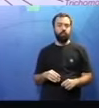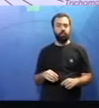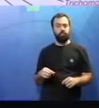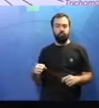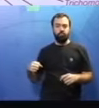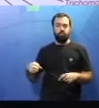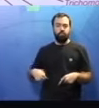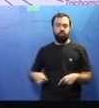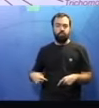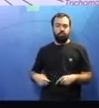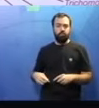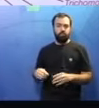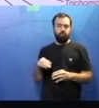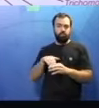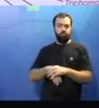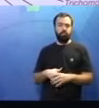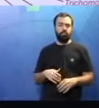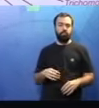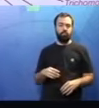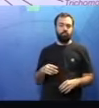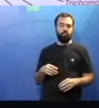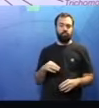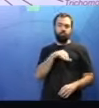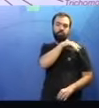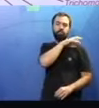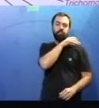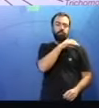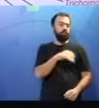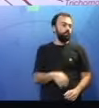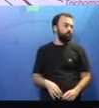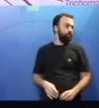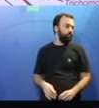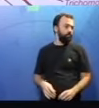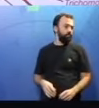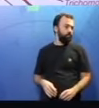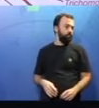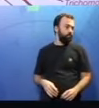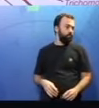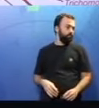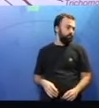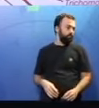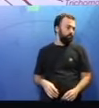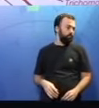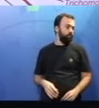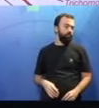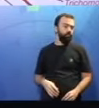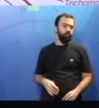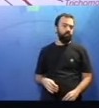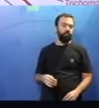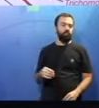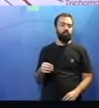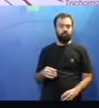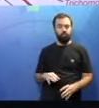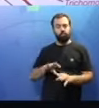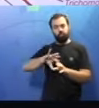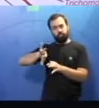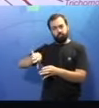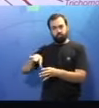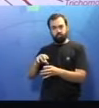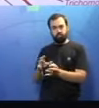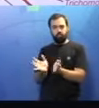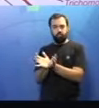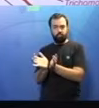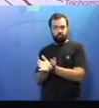seres humanos, em outros organismos também, né? E por fim, os demais seres vivos não bacterianos, plantas,